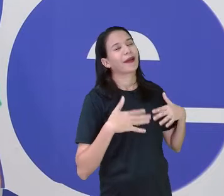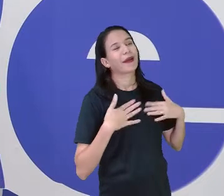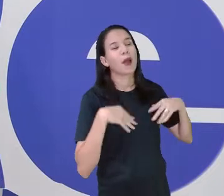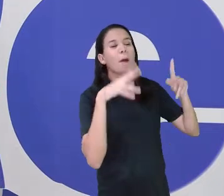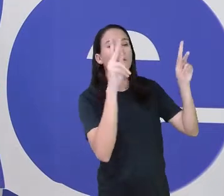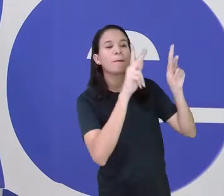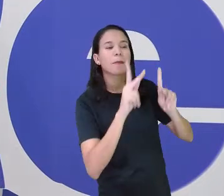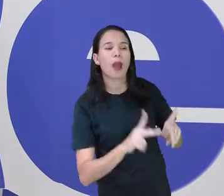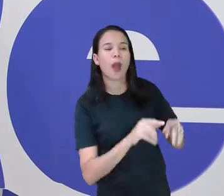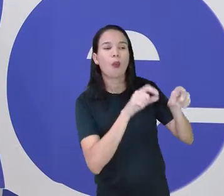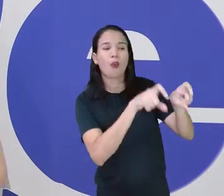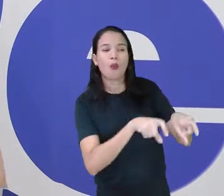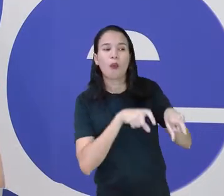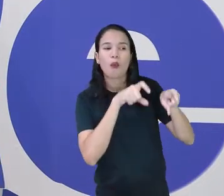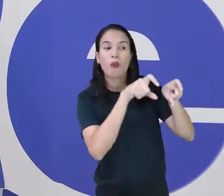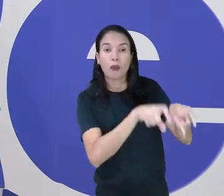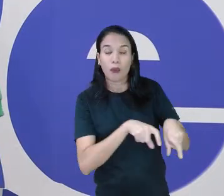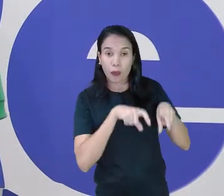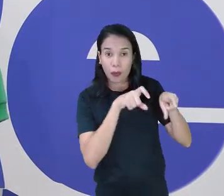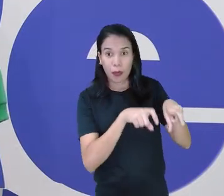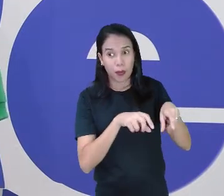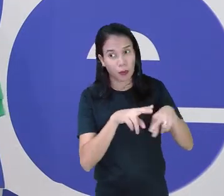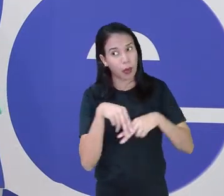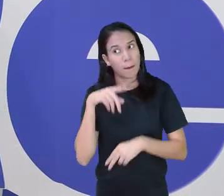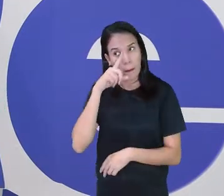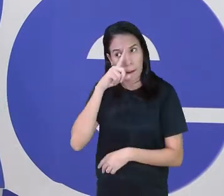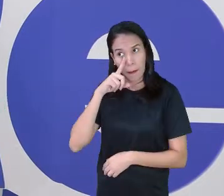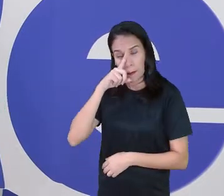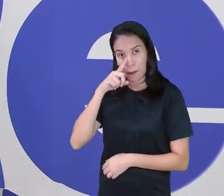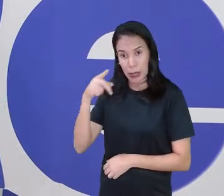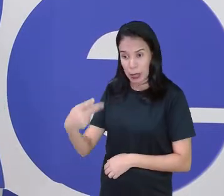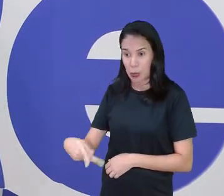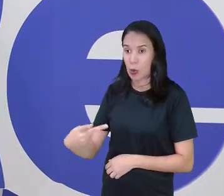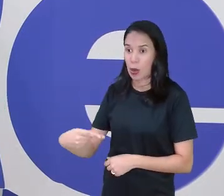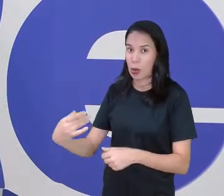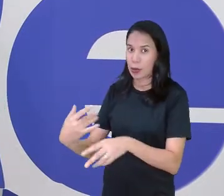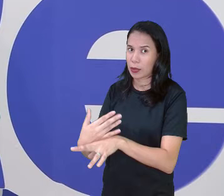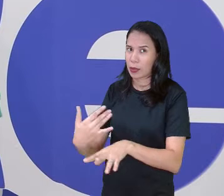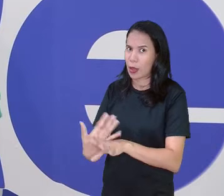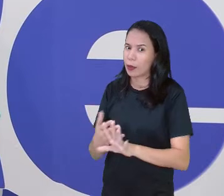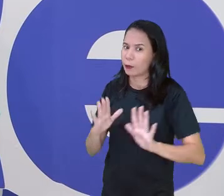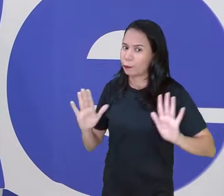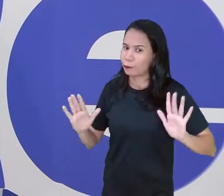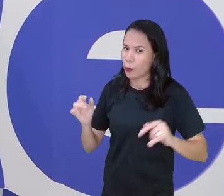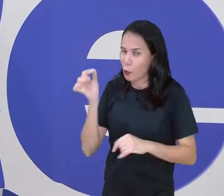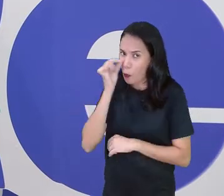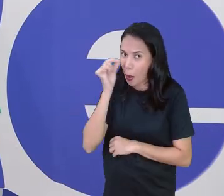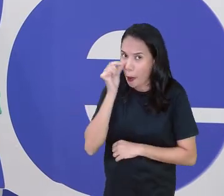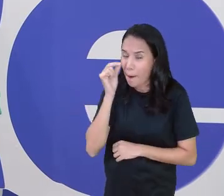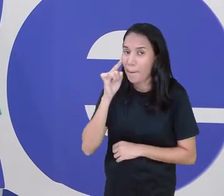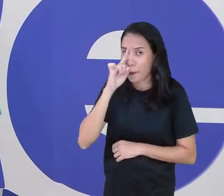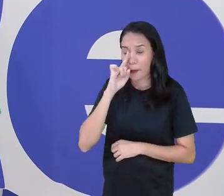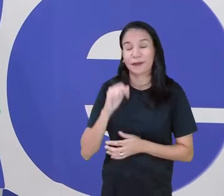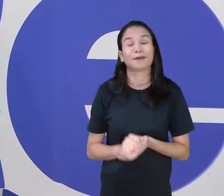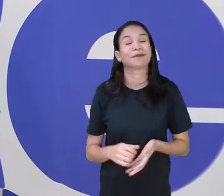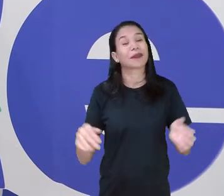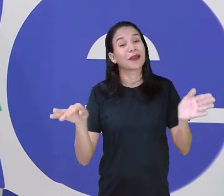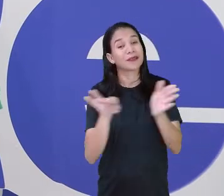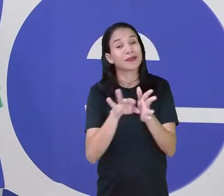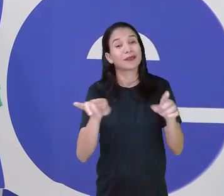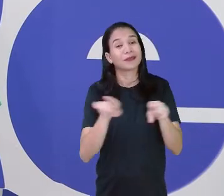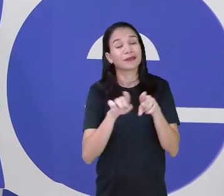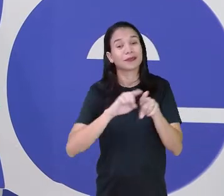campo, porque viver perigosamente assim atrás de comida não dá não, viu? E quem chegou aqui também